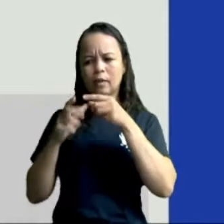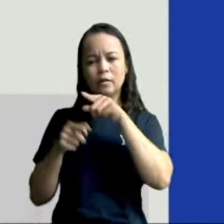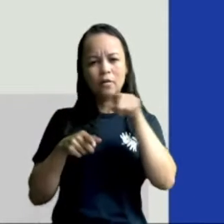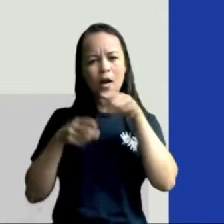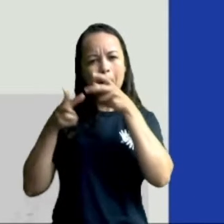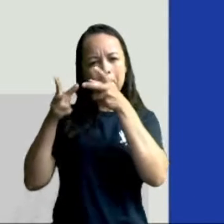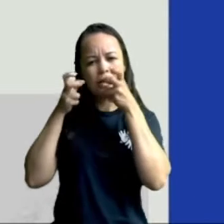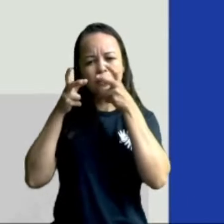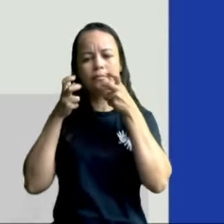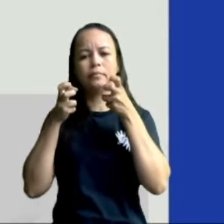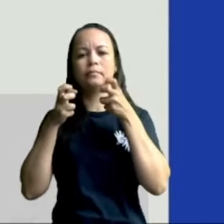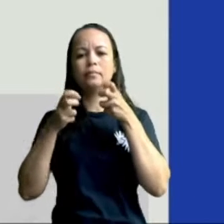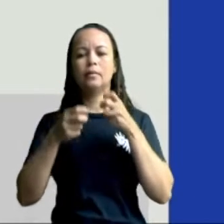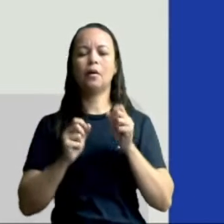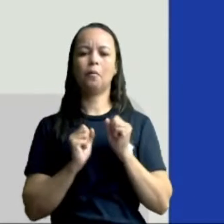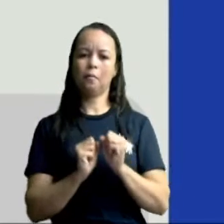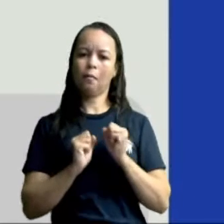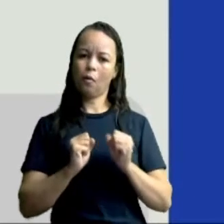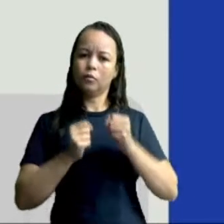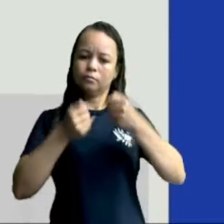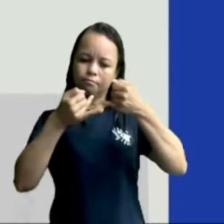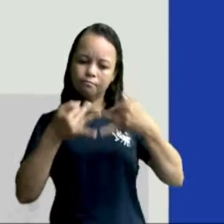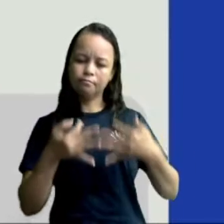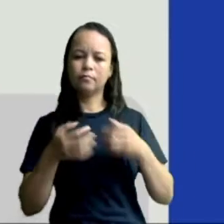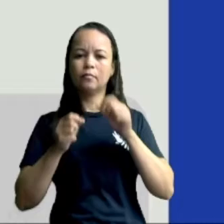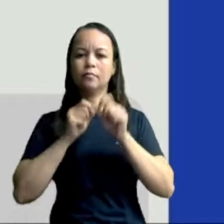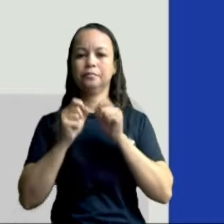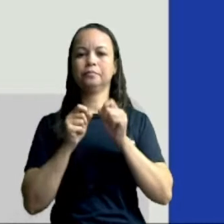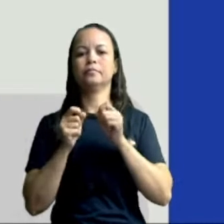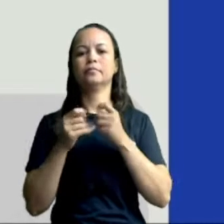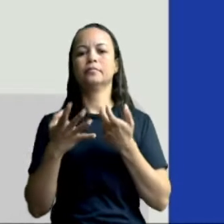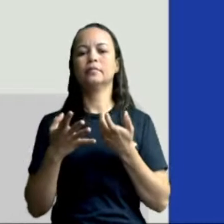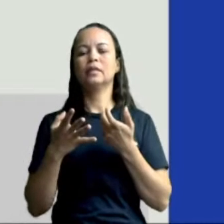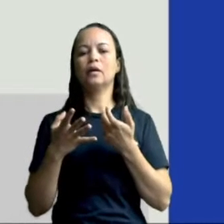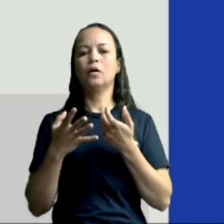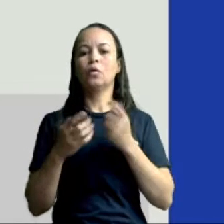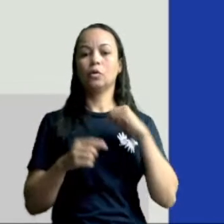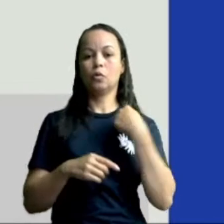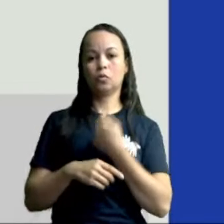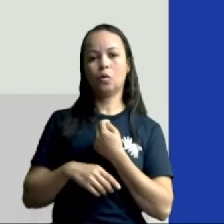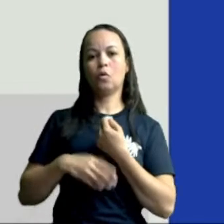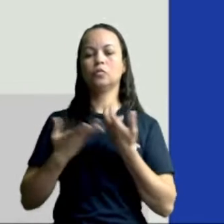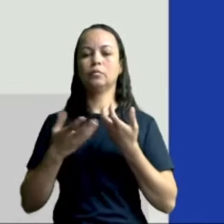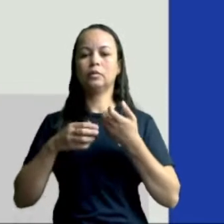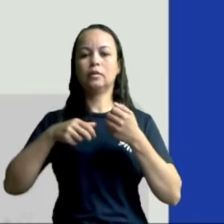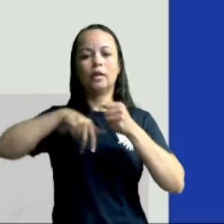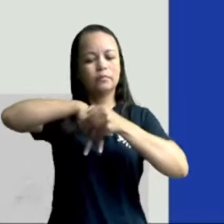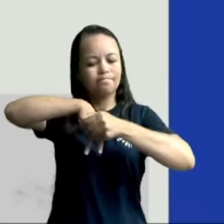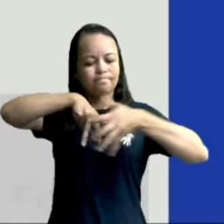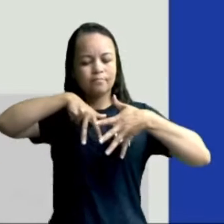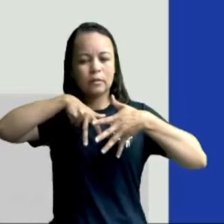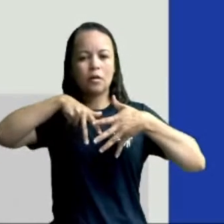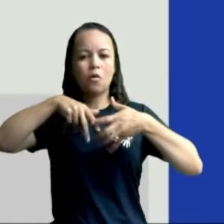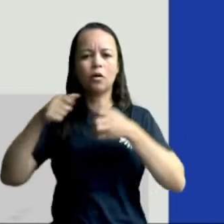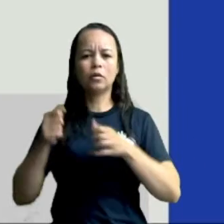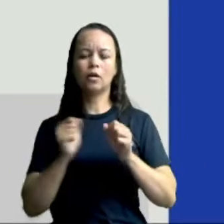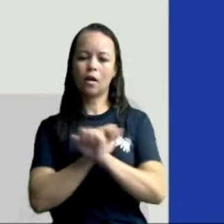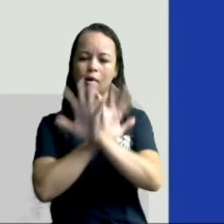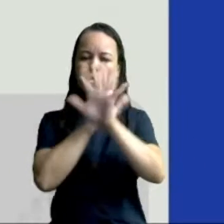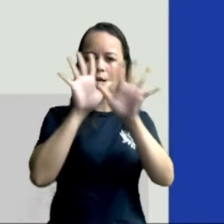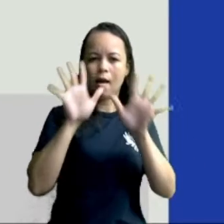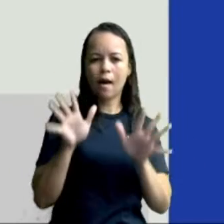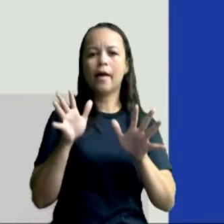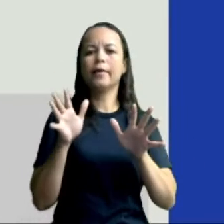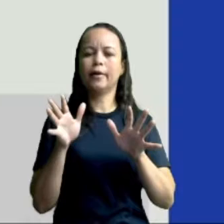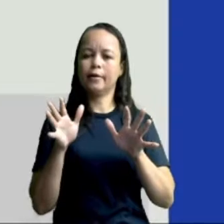eu posso então dizer que o nosso sistema cardiocirculatório, ele se comunica de forma muito clara e de forma muito